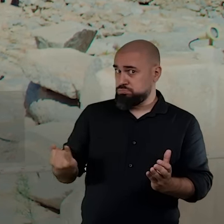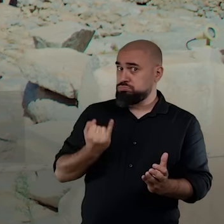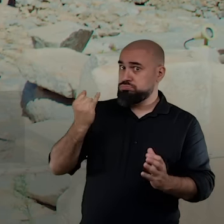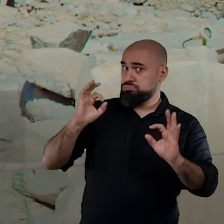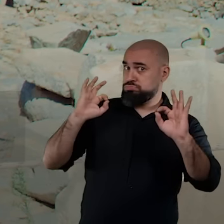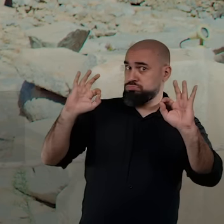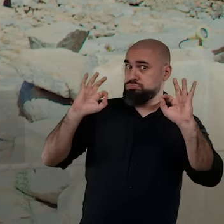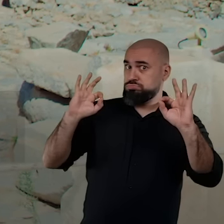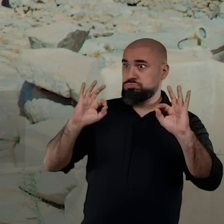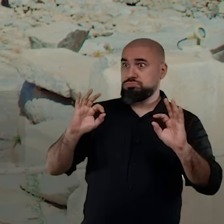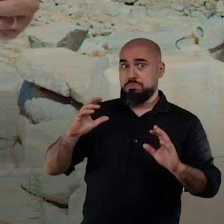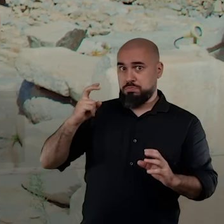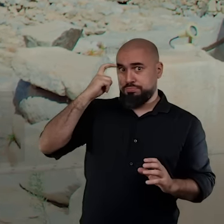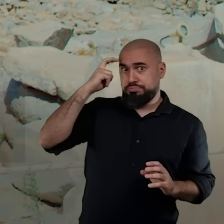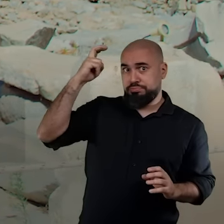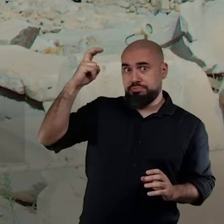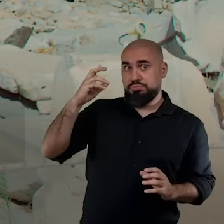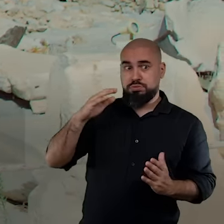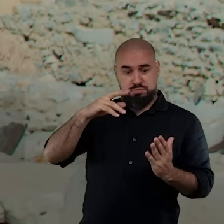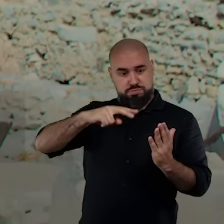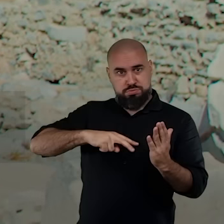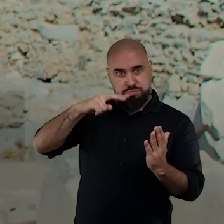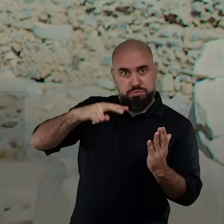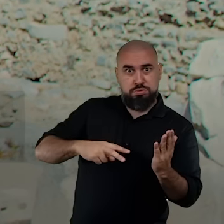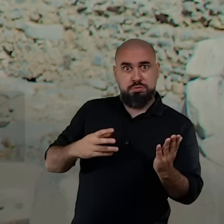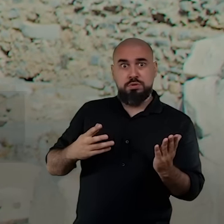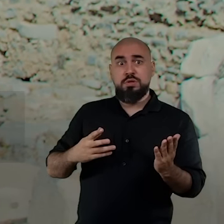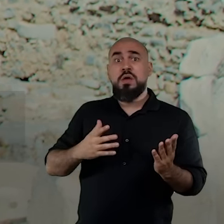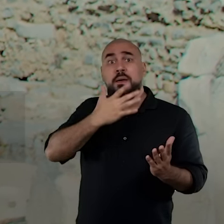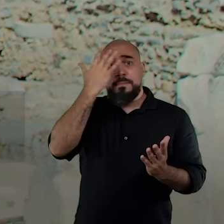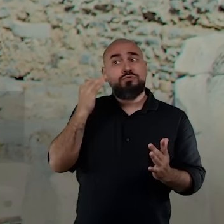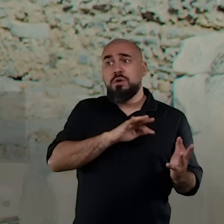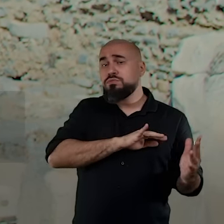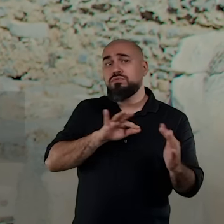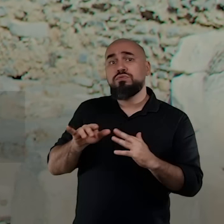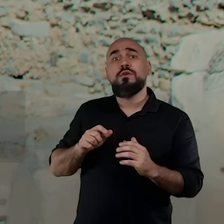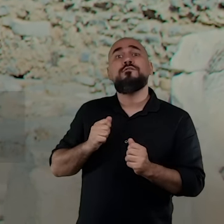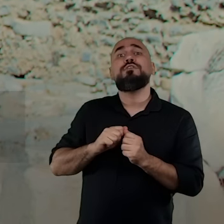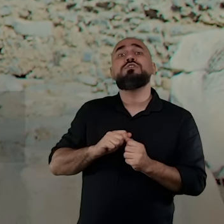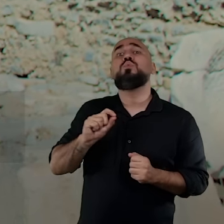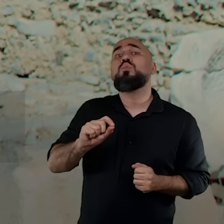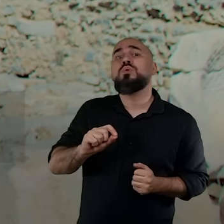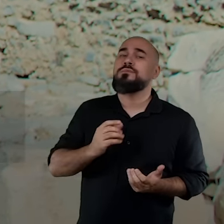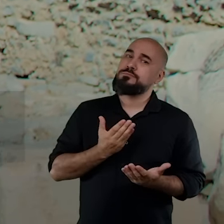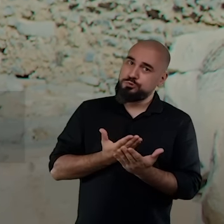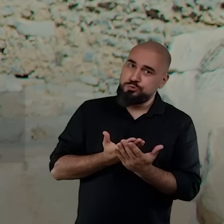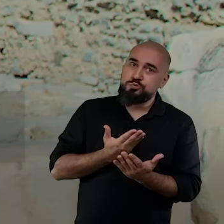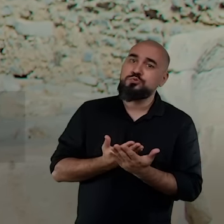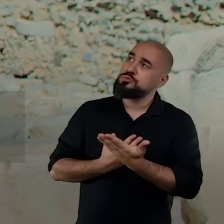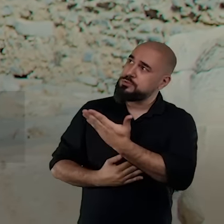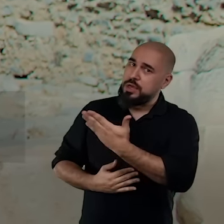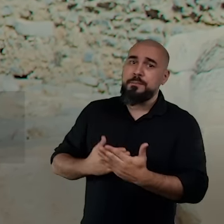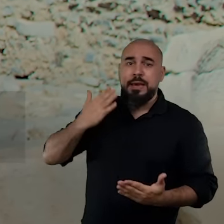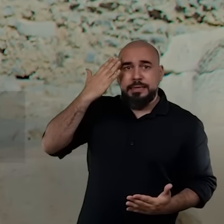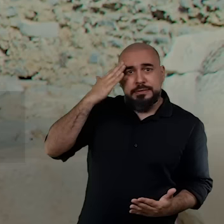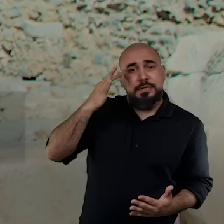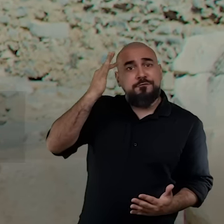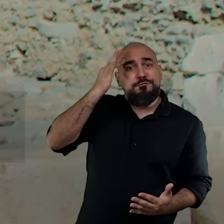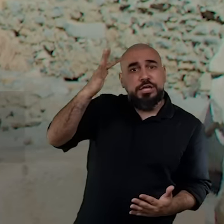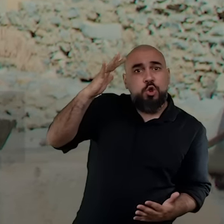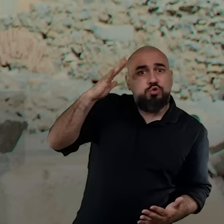de erudição, de preservação do conhecimento, e muitas pessoas vinham para estudar nessa biblioteca e também entender um pouco